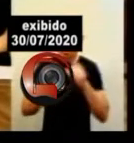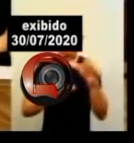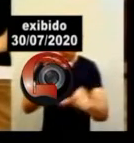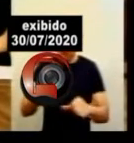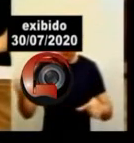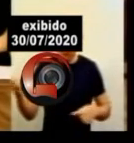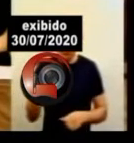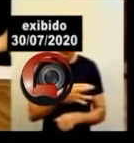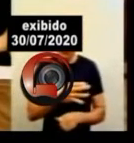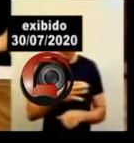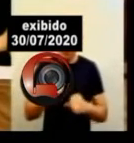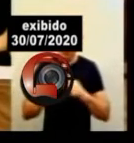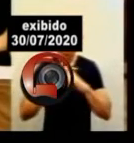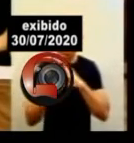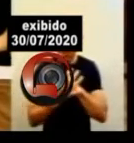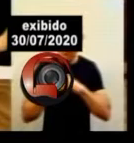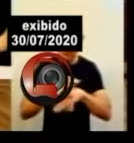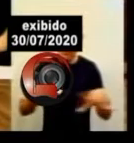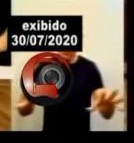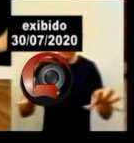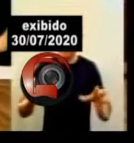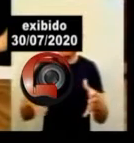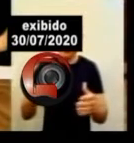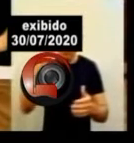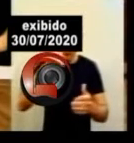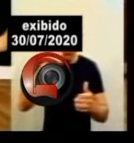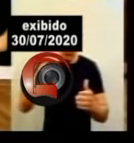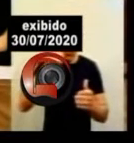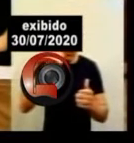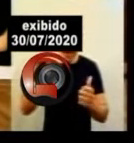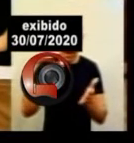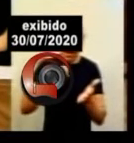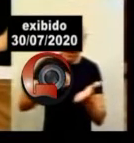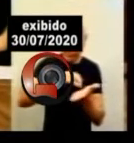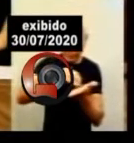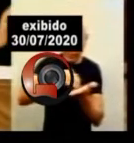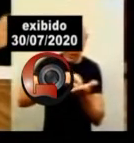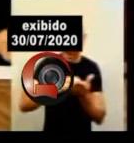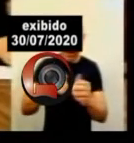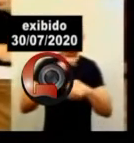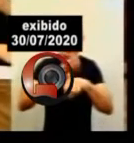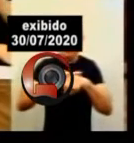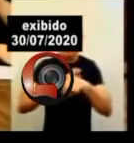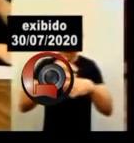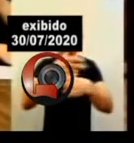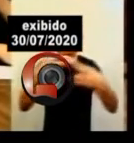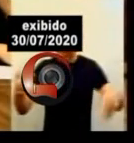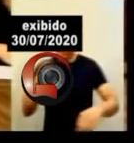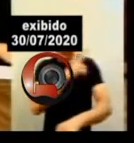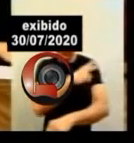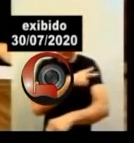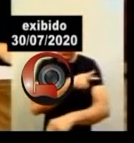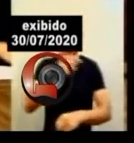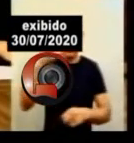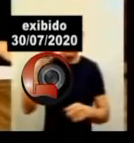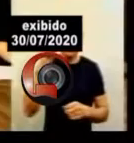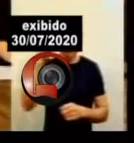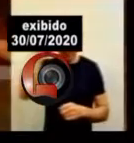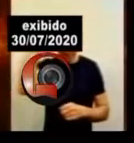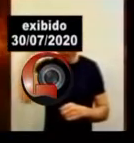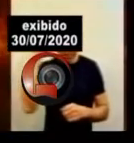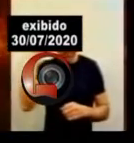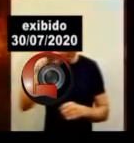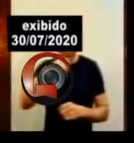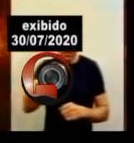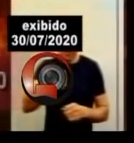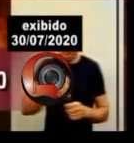avanço da pandemia em Rio Preto é a gerente da Vigilância Epidemiológica, Andréa Negri. Bom dia, Andréa. Bom dia a